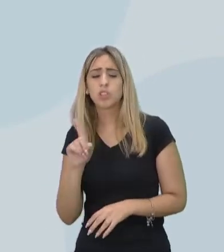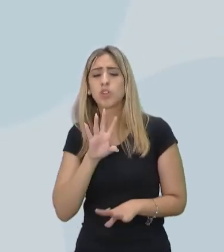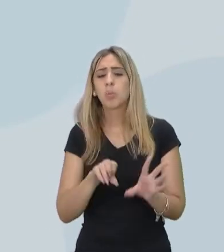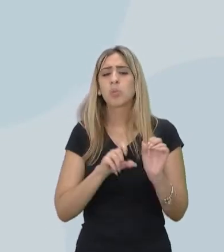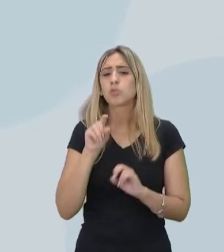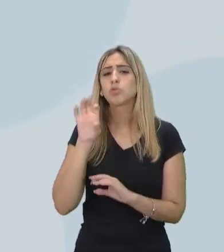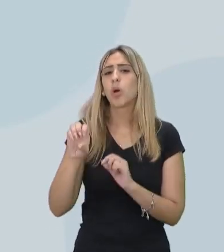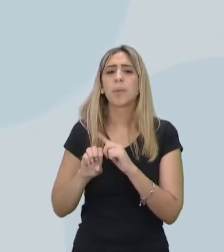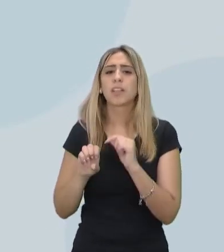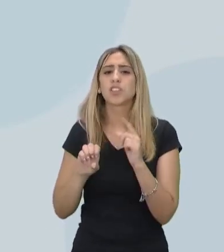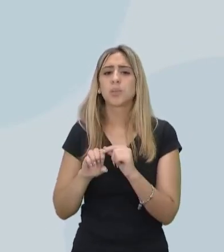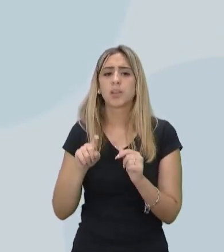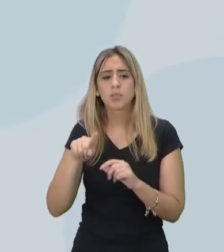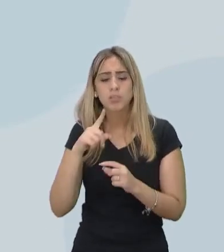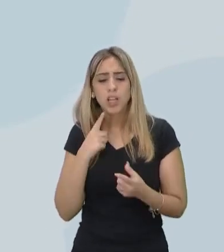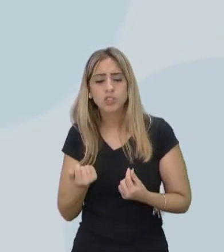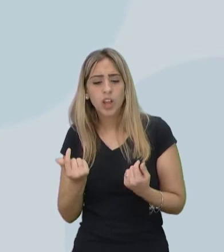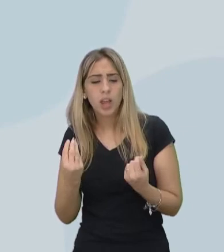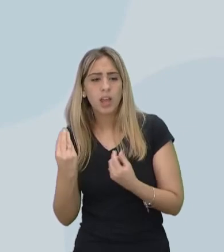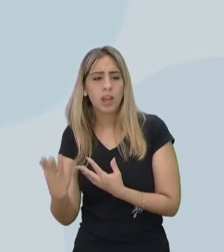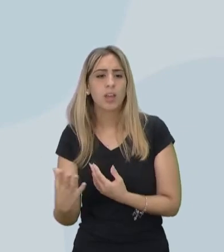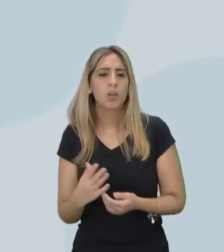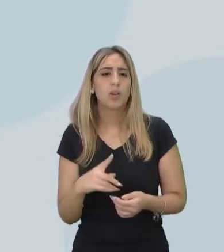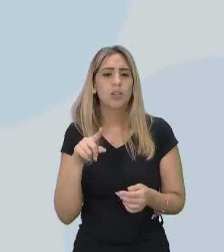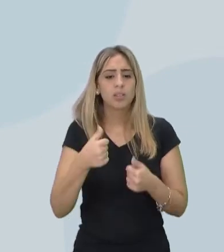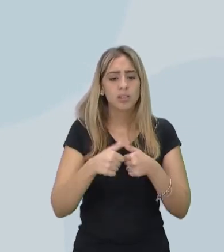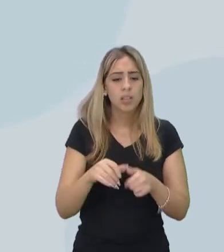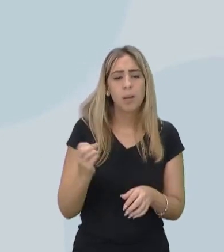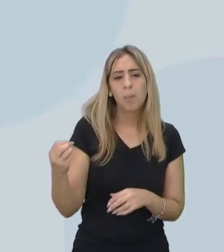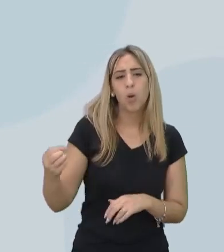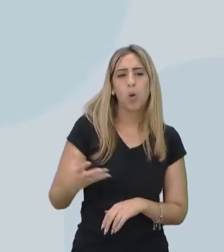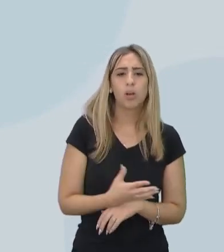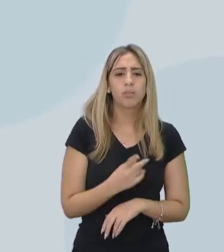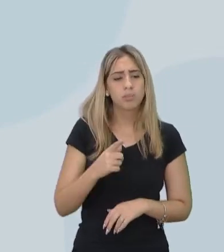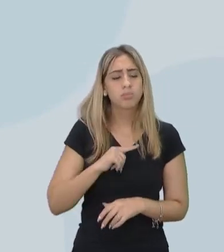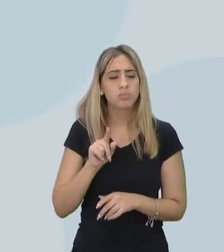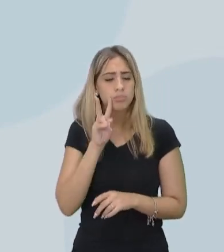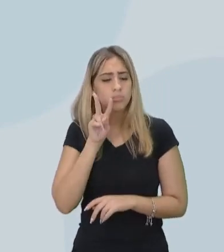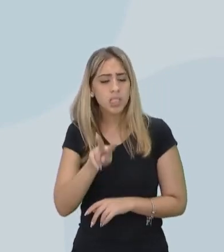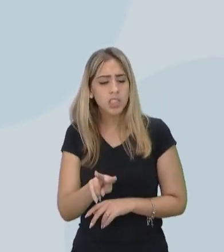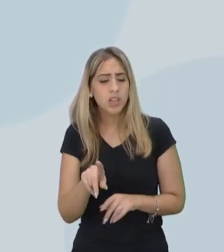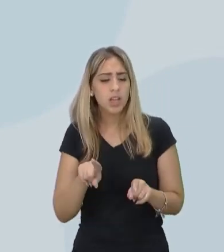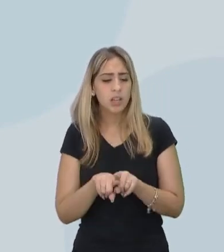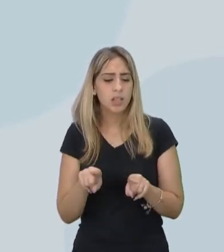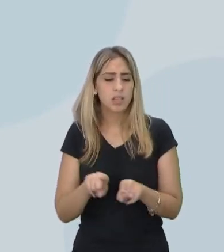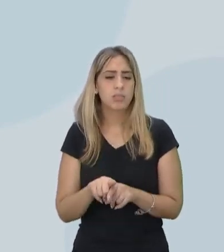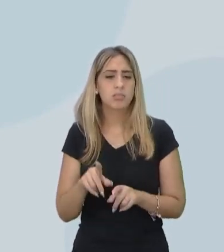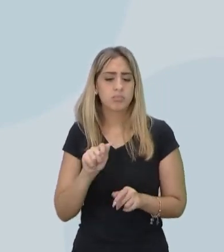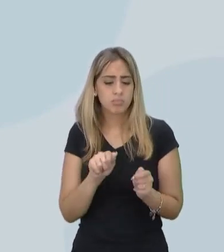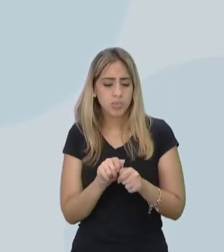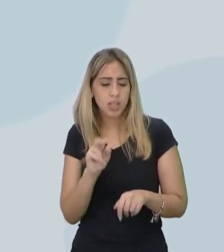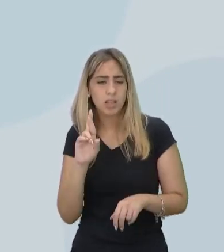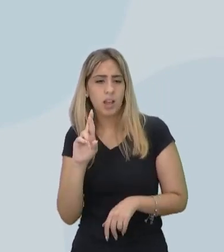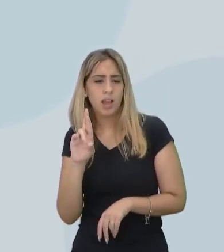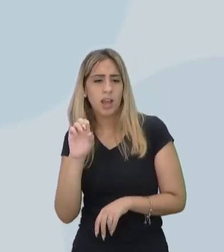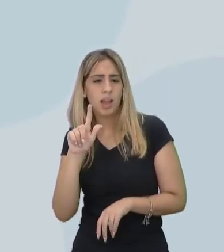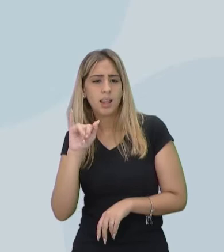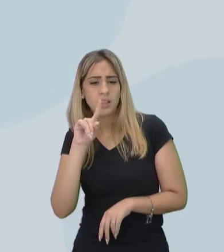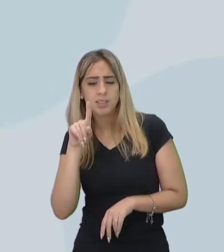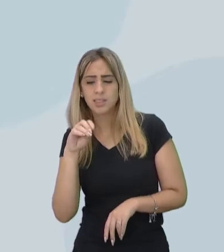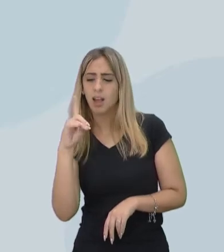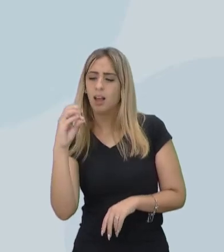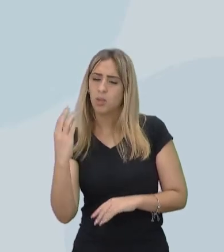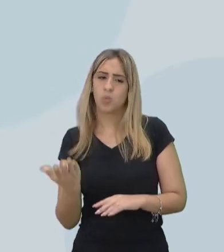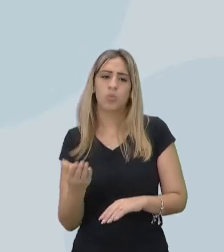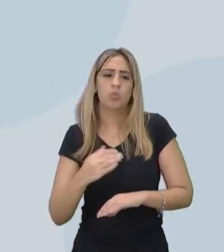o empreendimento que aquilo dá dinheiro, porque aquilo está na moda, mas ele tem que se identificar com aquilo, se sentir realizado com aquilo, com esse